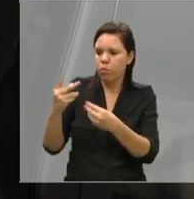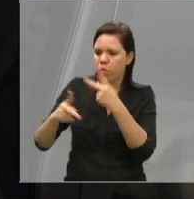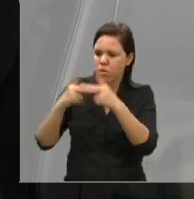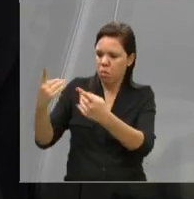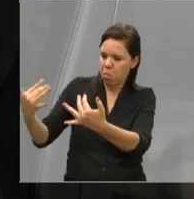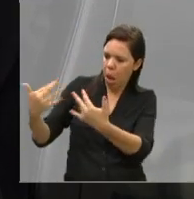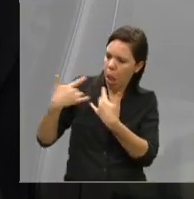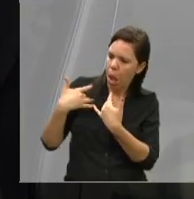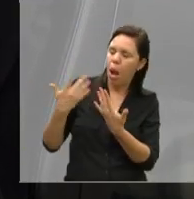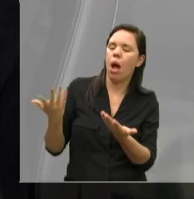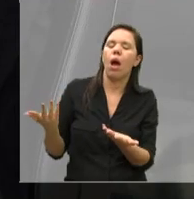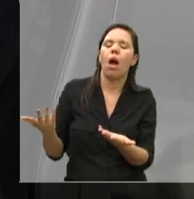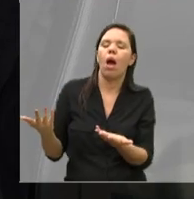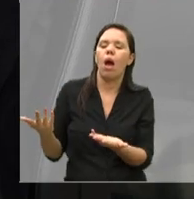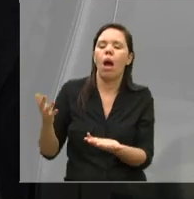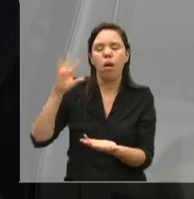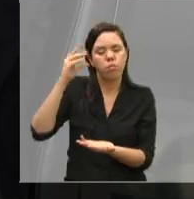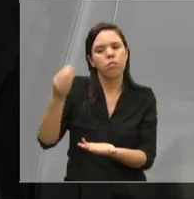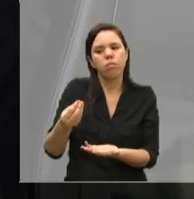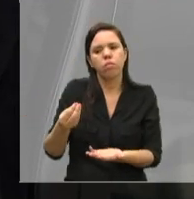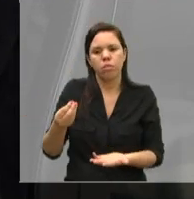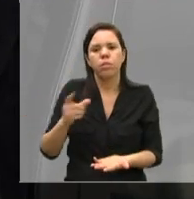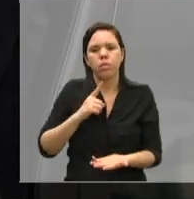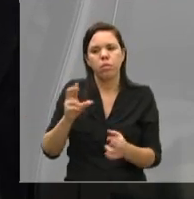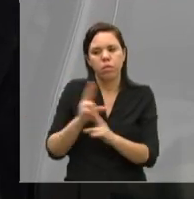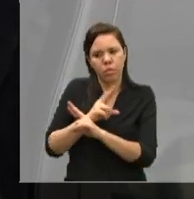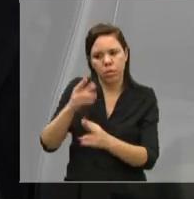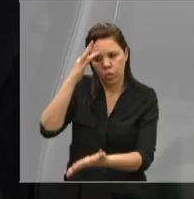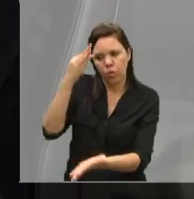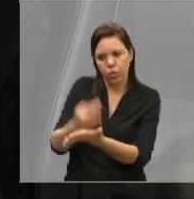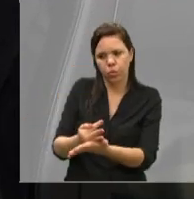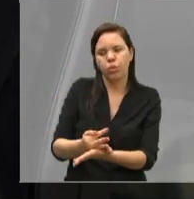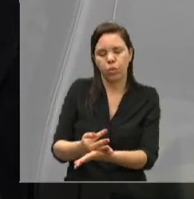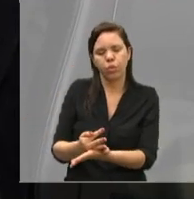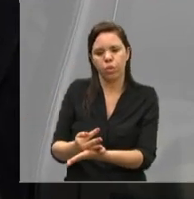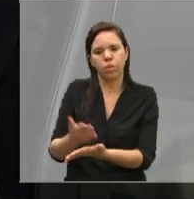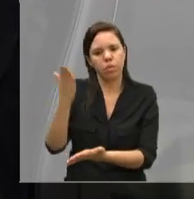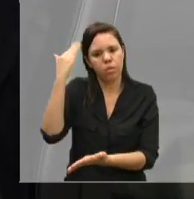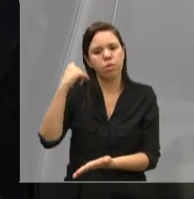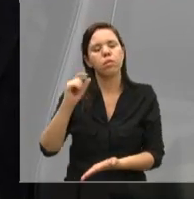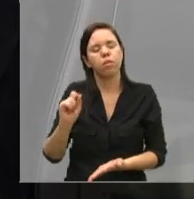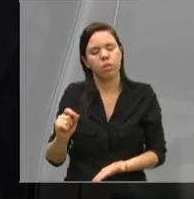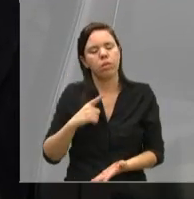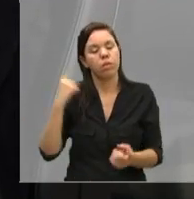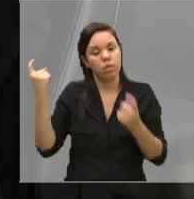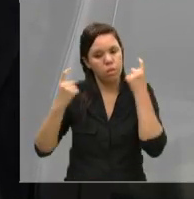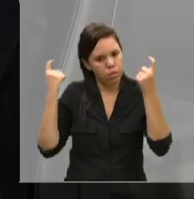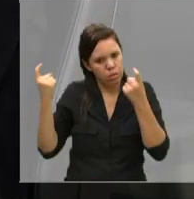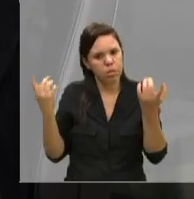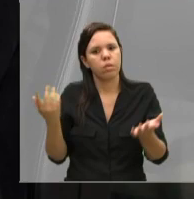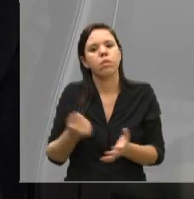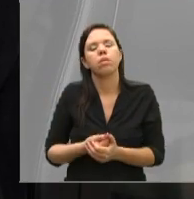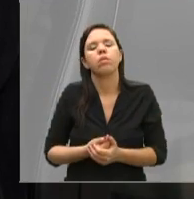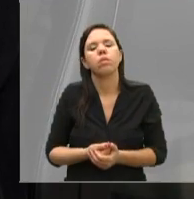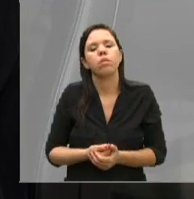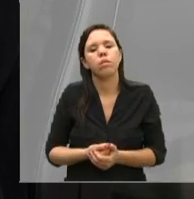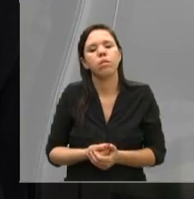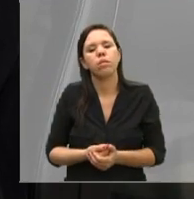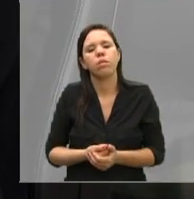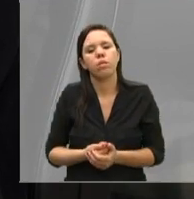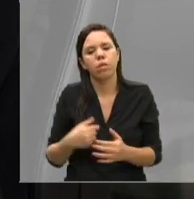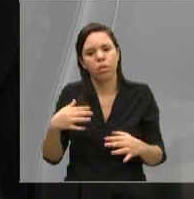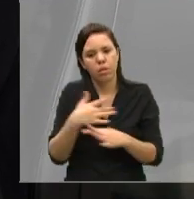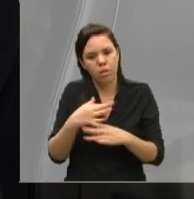que entende, tem uma relação de confiança, sabe da preocupação, né, com